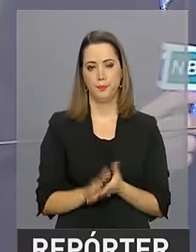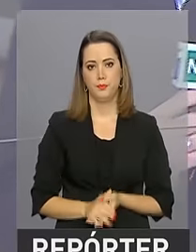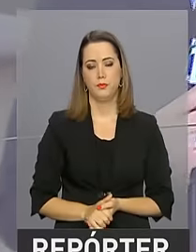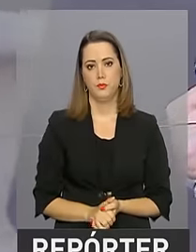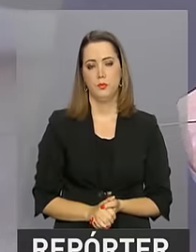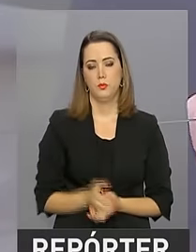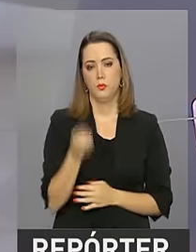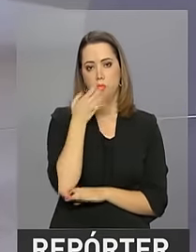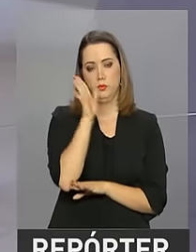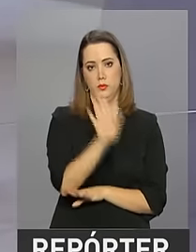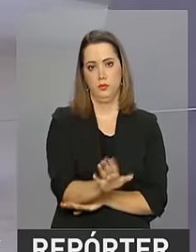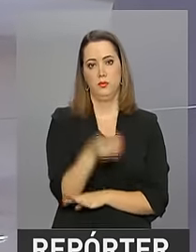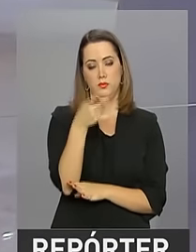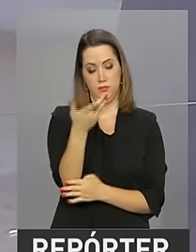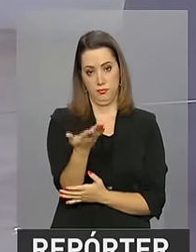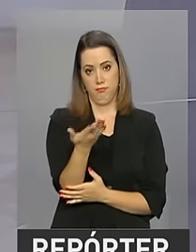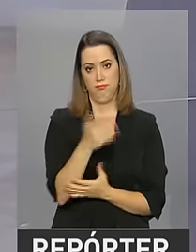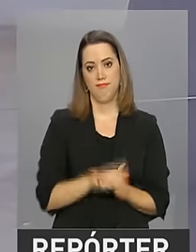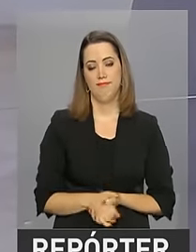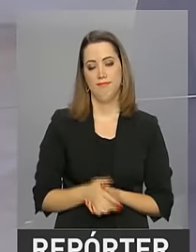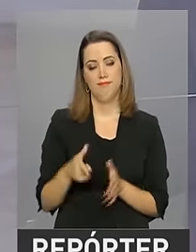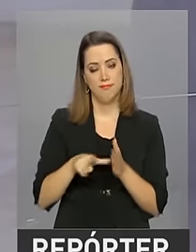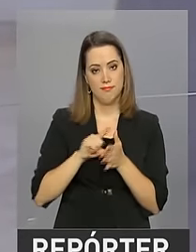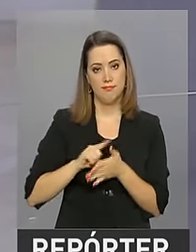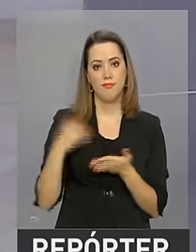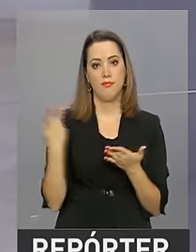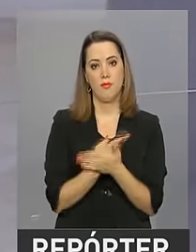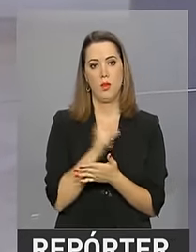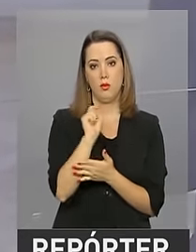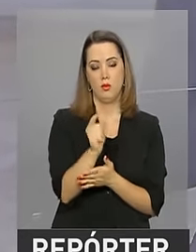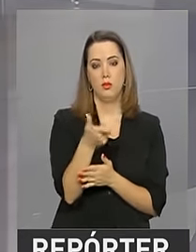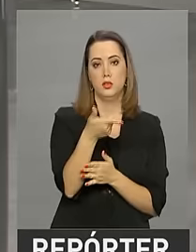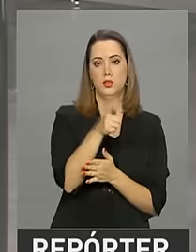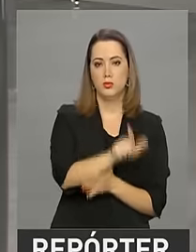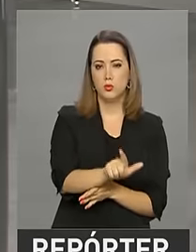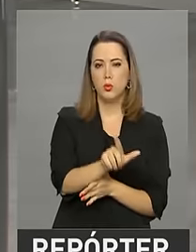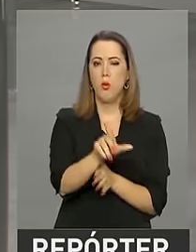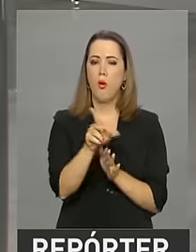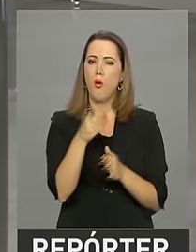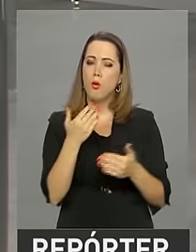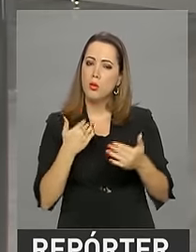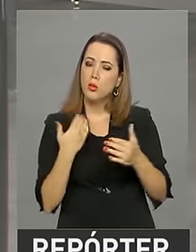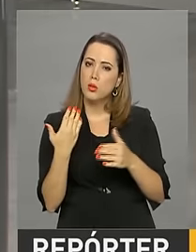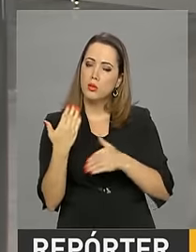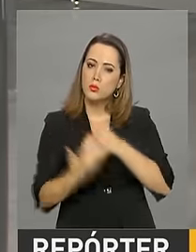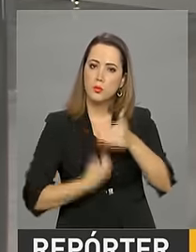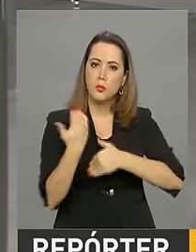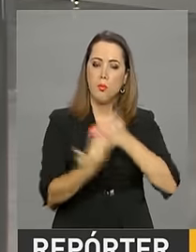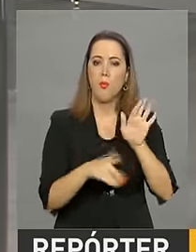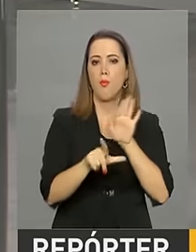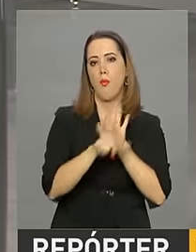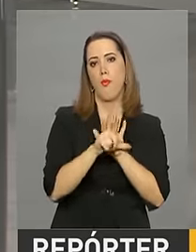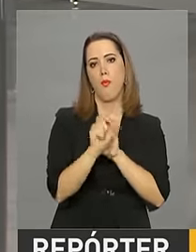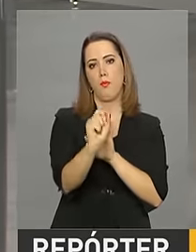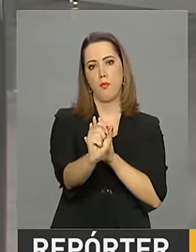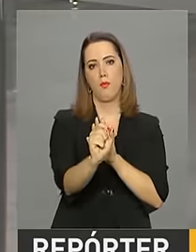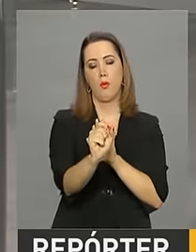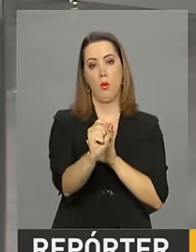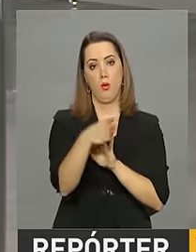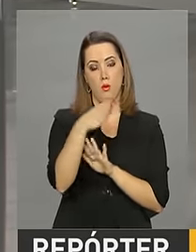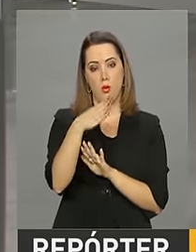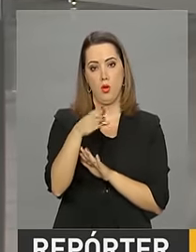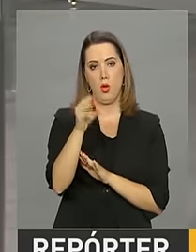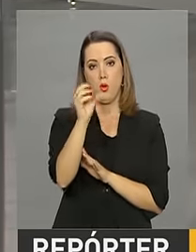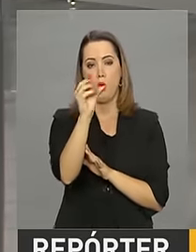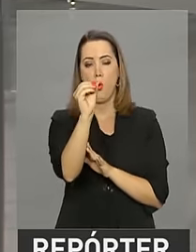tarde Boa tarde Leandro antes disso vai ocorrer Mais uma etapa legal do processo de impeachment Oficiais de Justiça